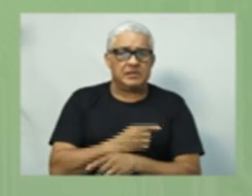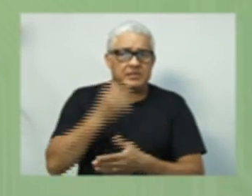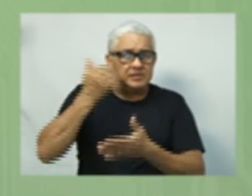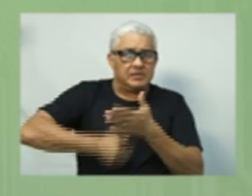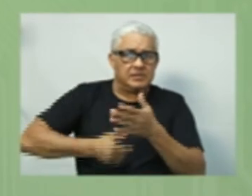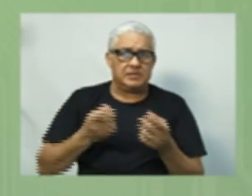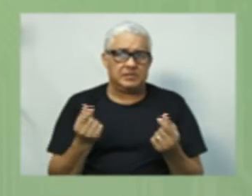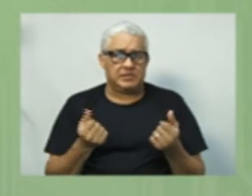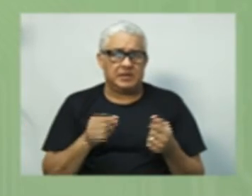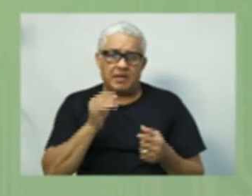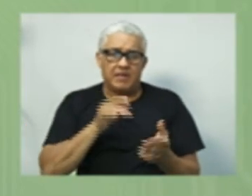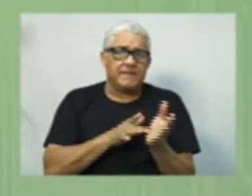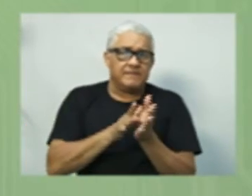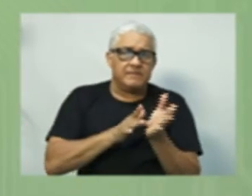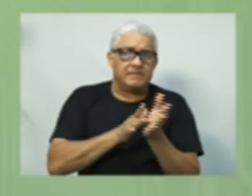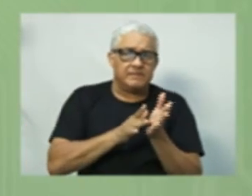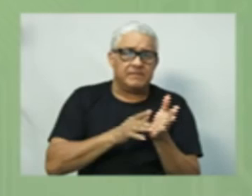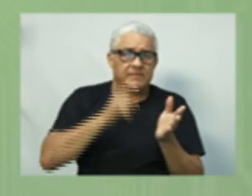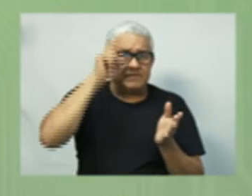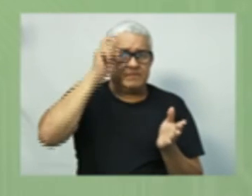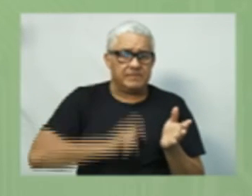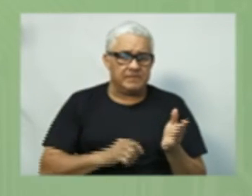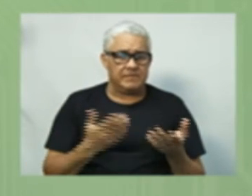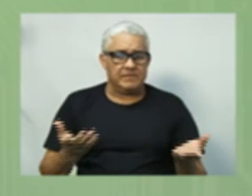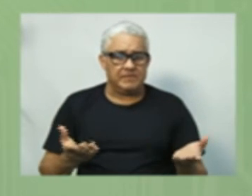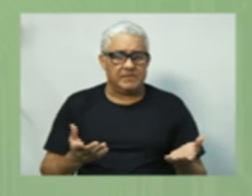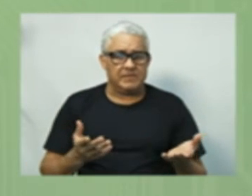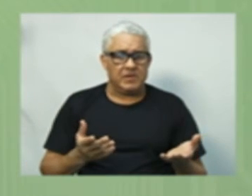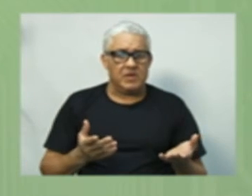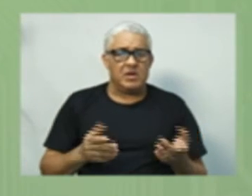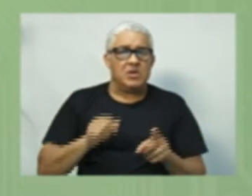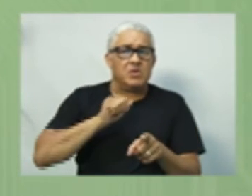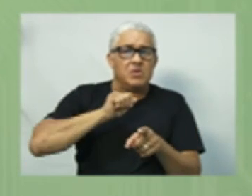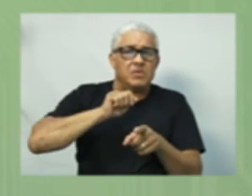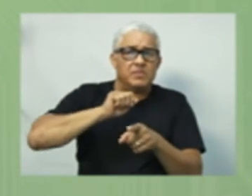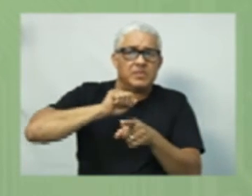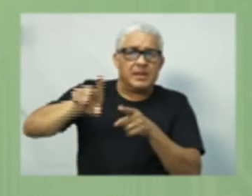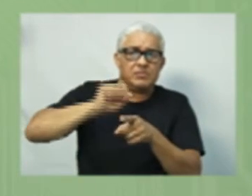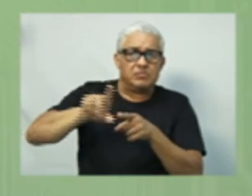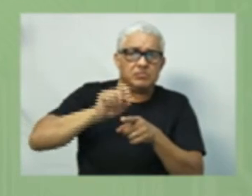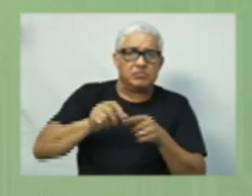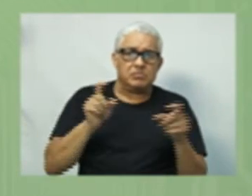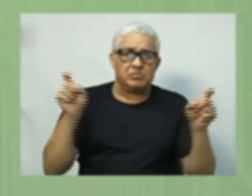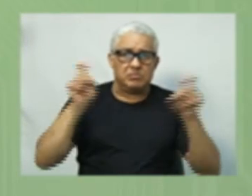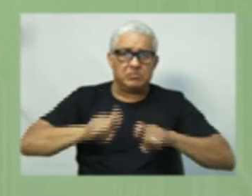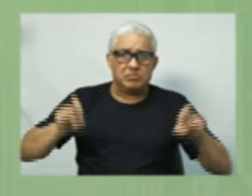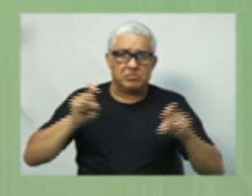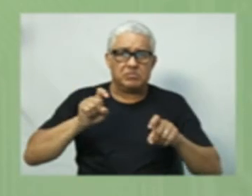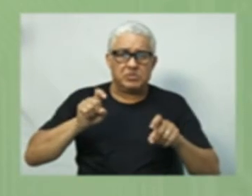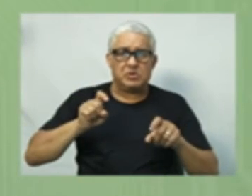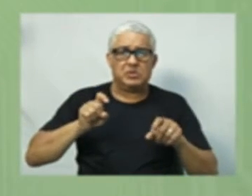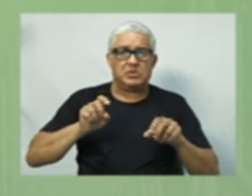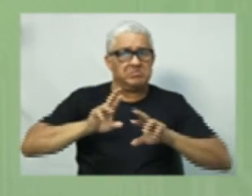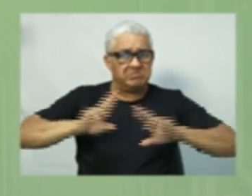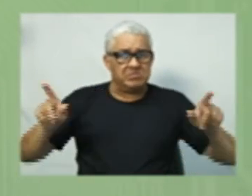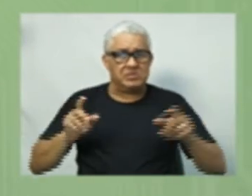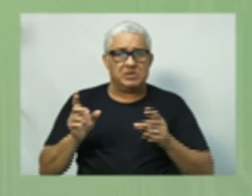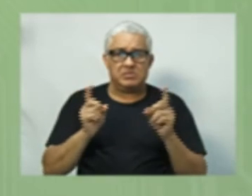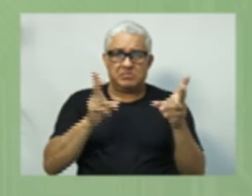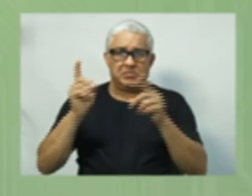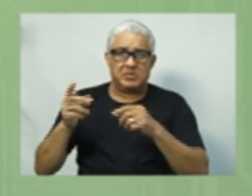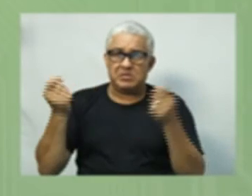se eu, por exemplo, fingir que só alugo os computadores em vez de vender? Aí eu não ia ter que pagar ICMS, não